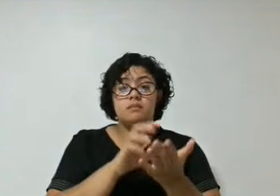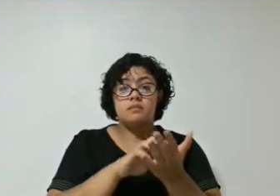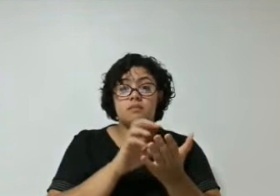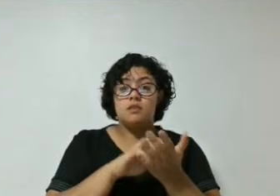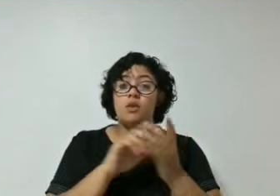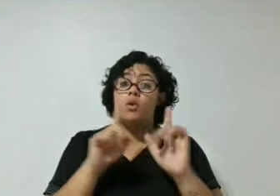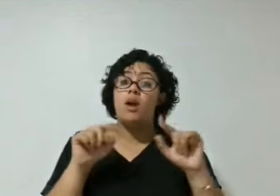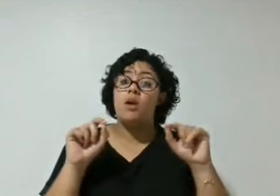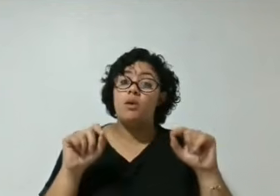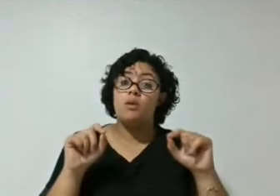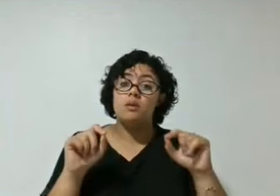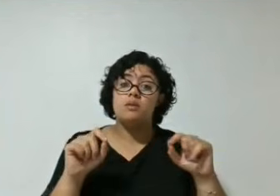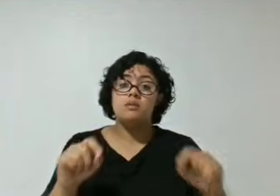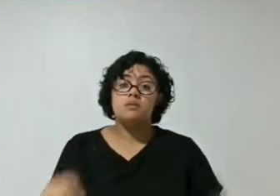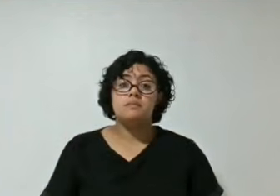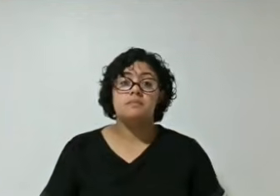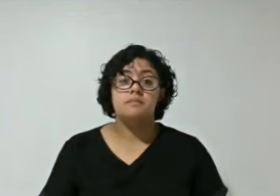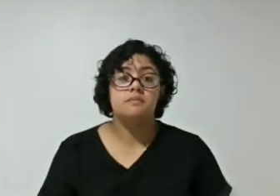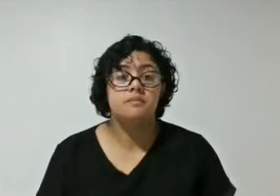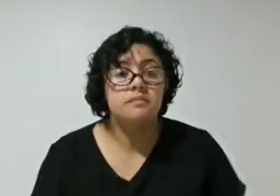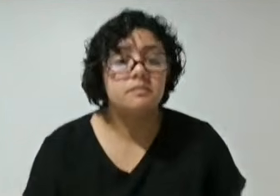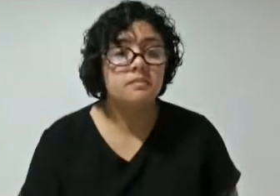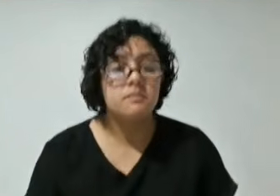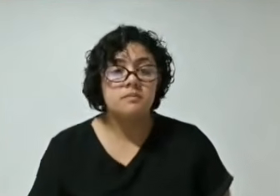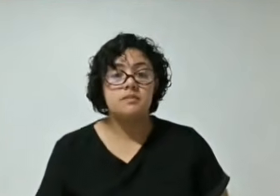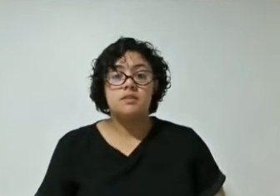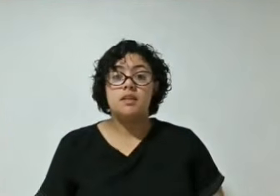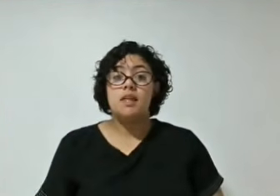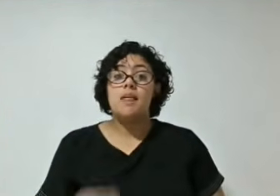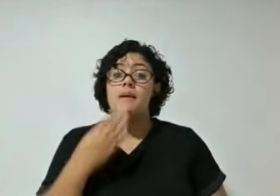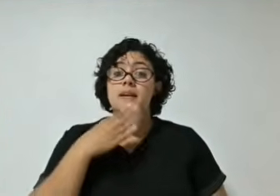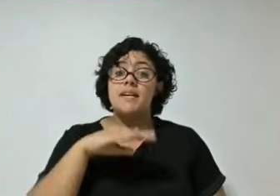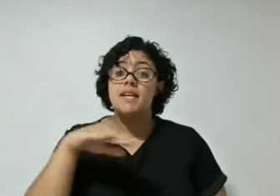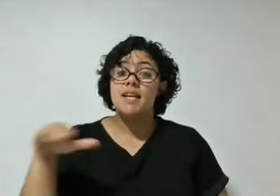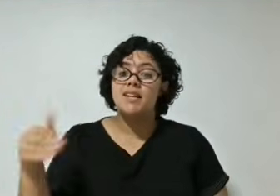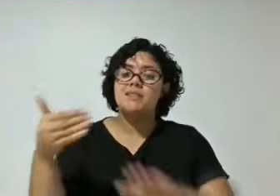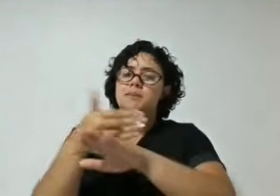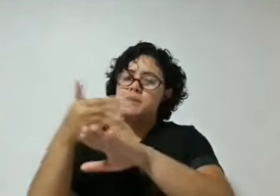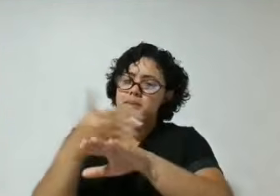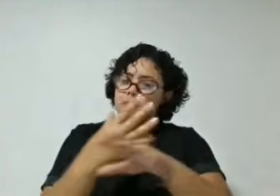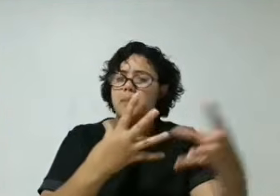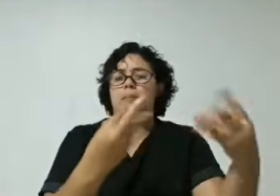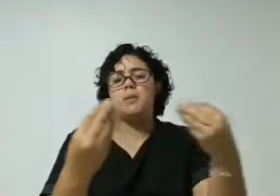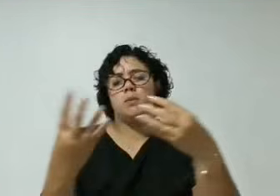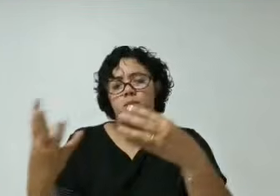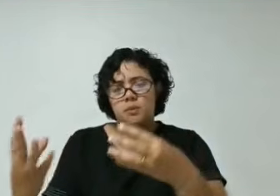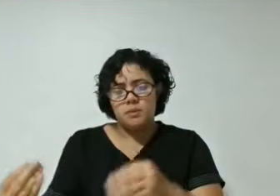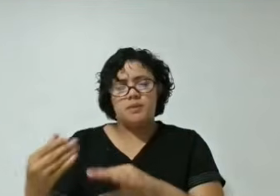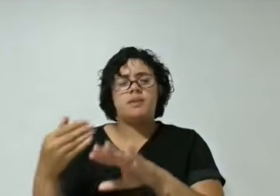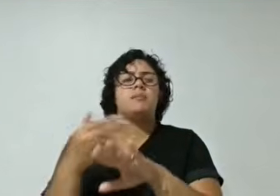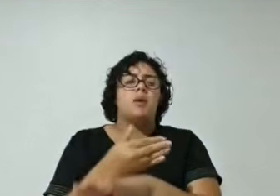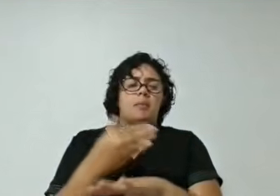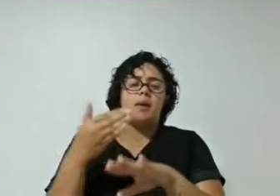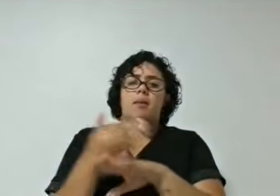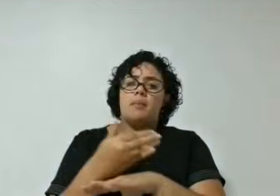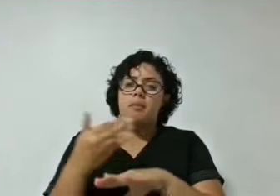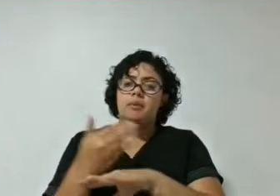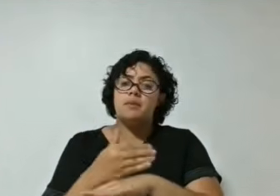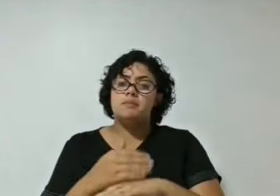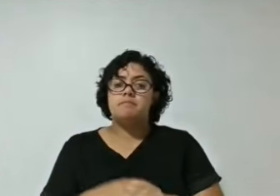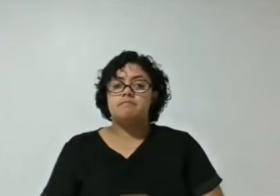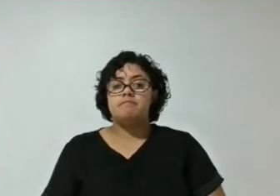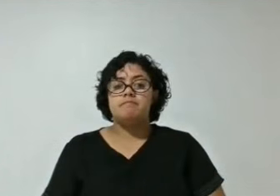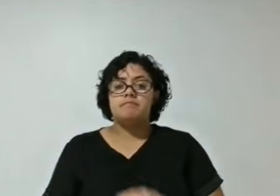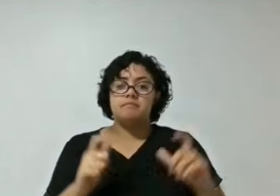como você disse, tinha uma presença infantil muito presente, que tinha muitas crianças frequentando o